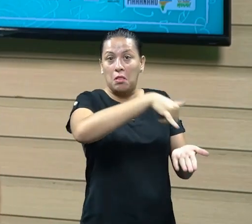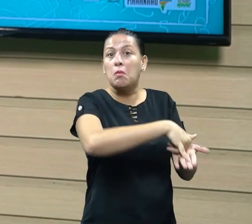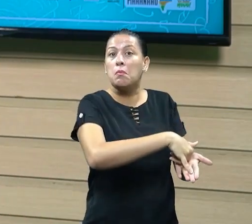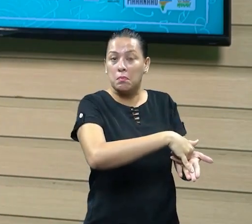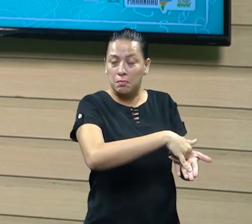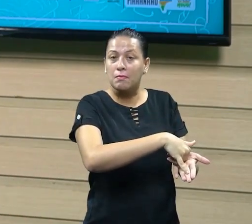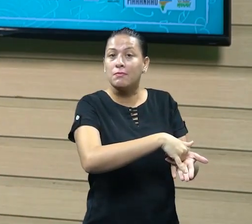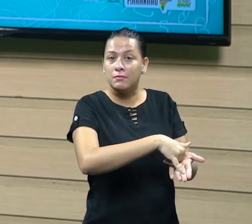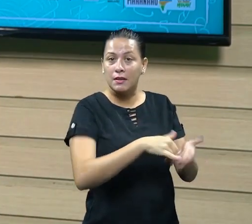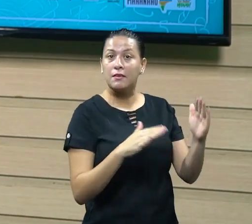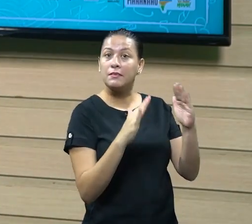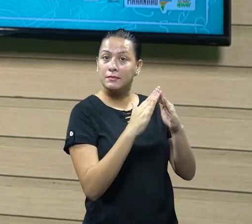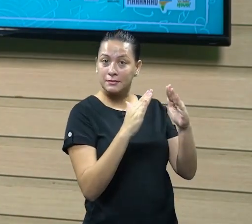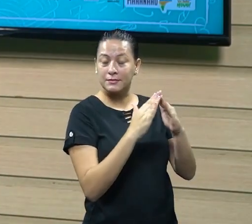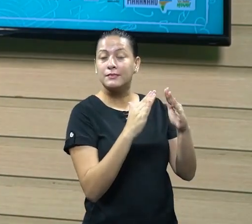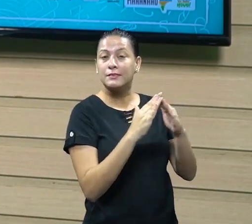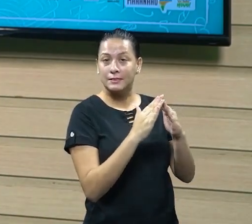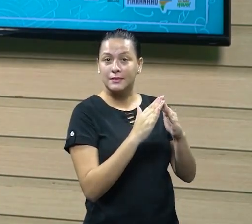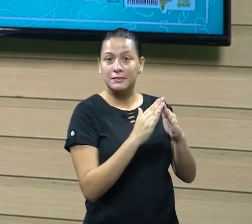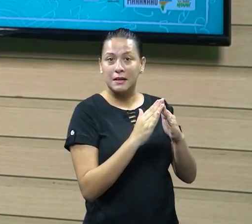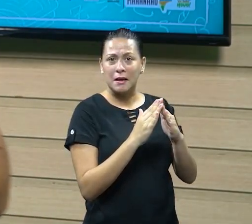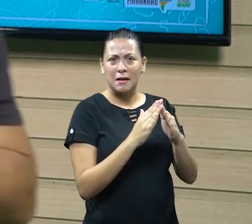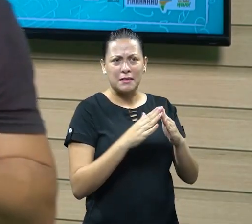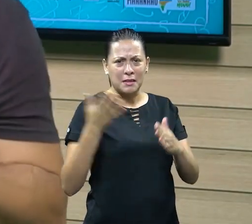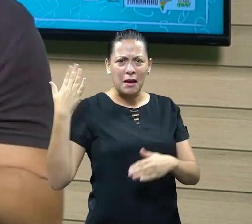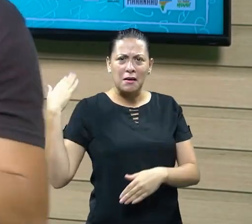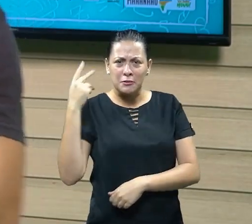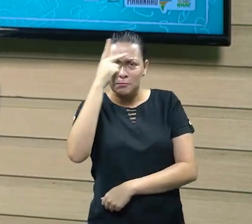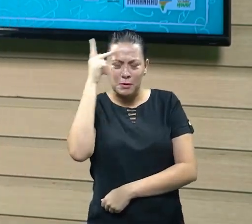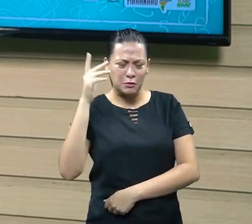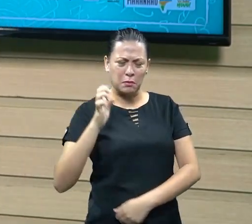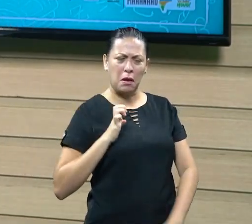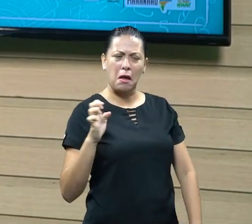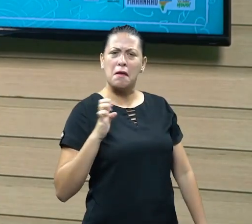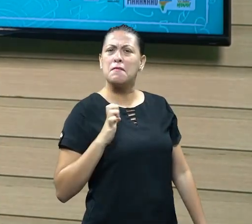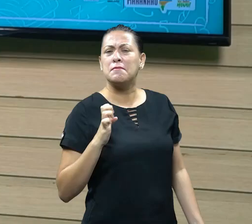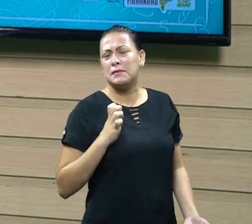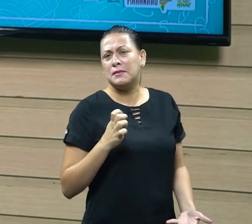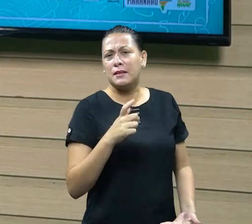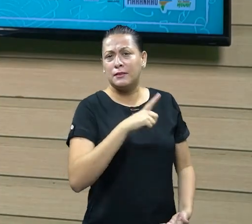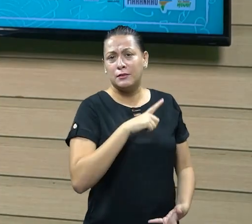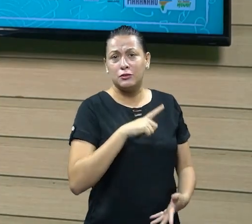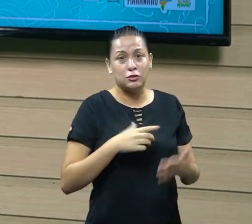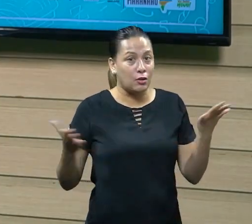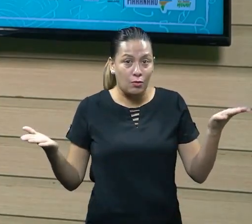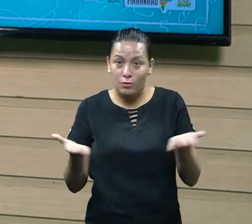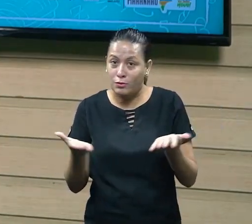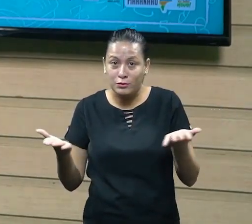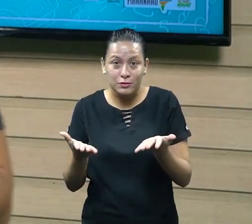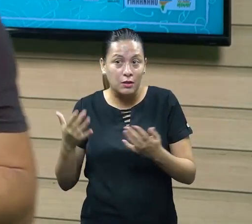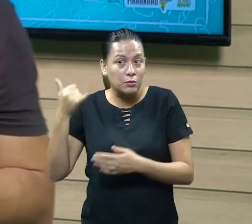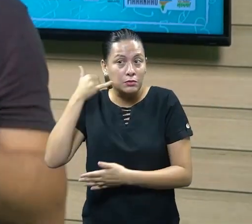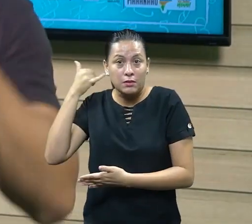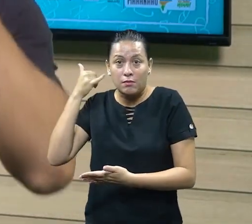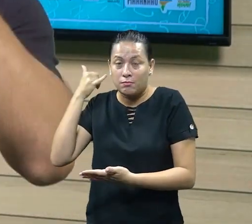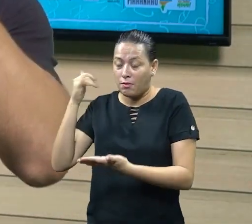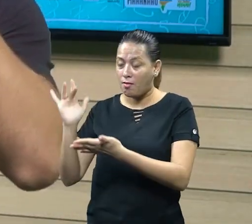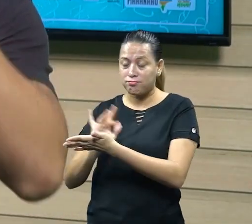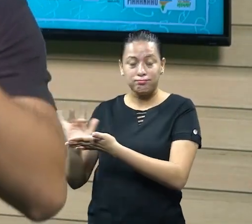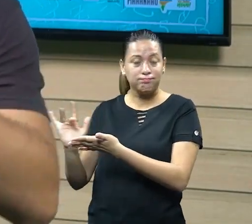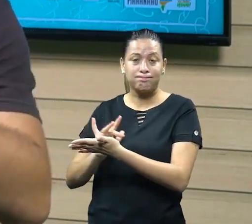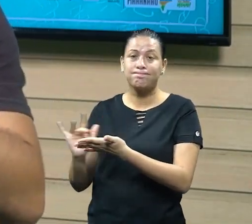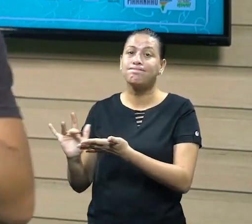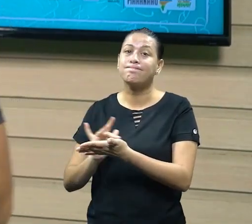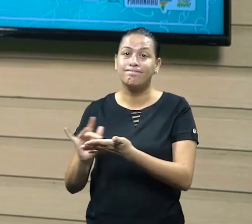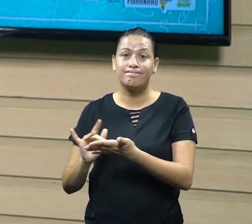chique. Hoje ninguém mais nem tem, pelo contrário, não tem, não é porque é caro, não tem porque não há mais necessidade, porque os aparelhos celulares, os smartphones tomaram conta. Então